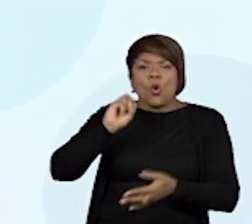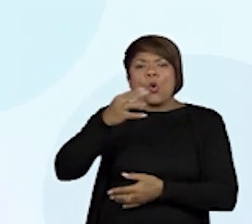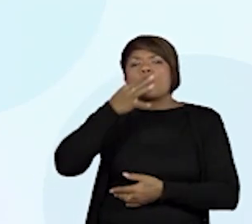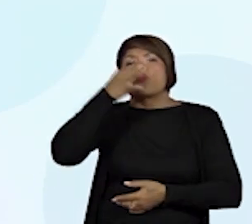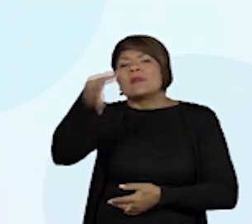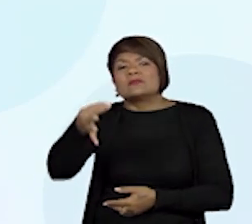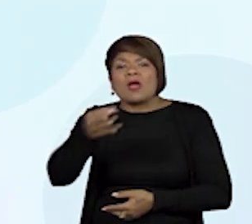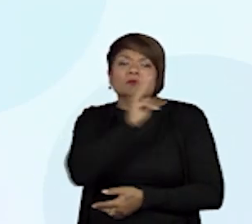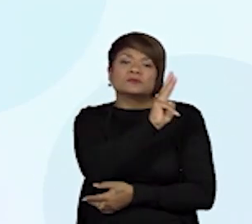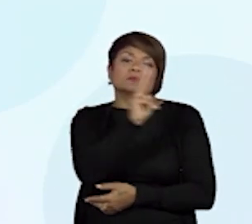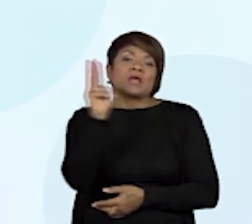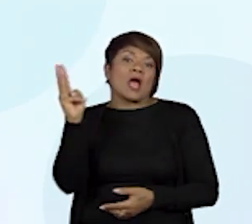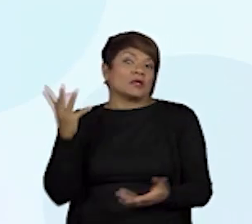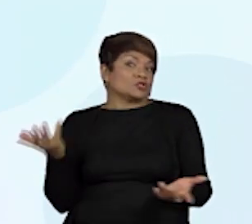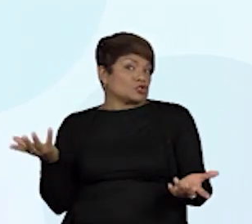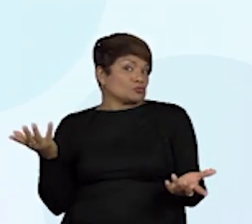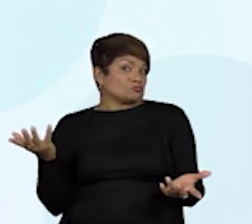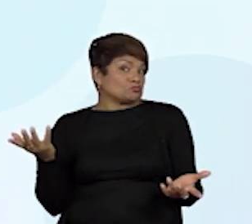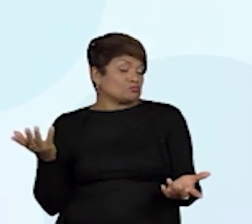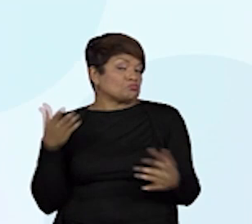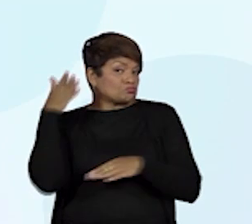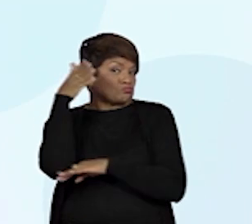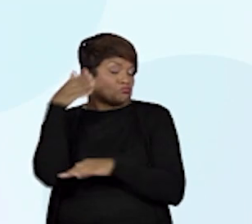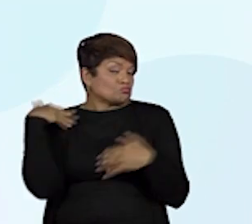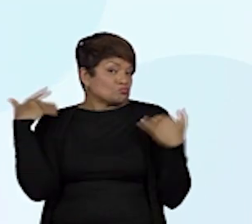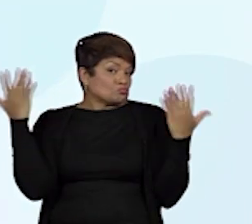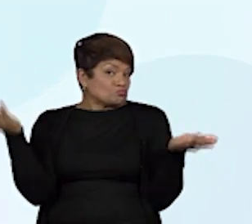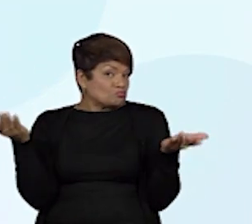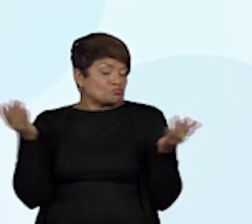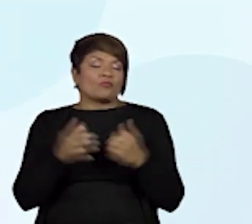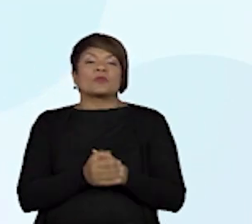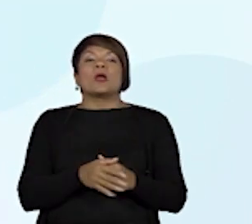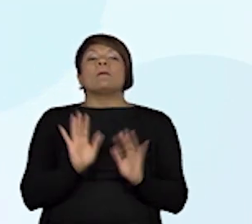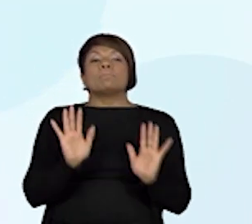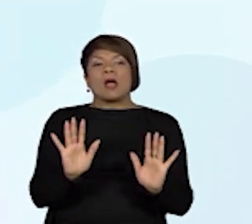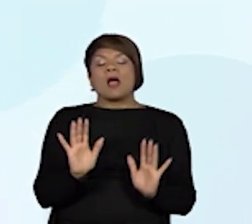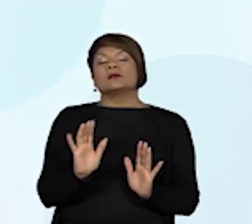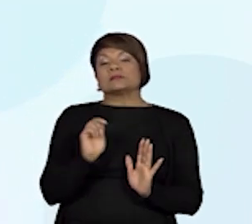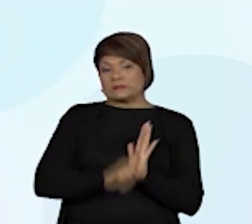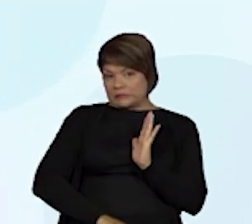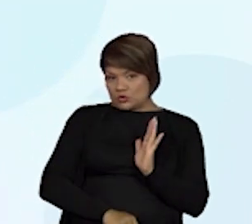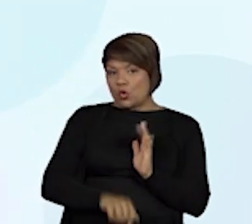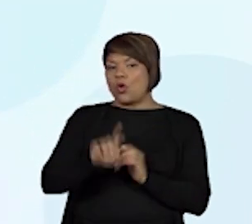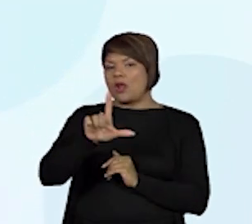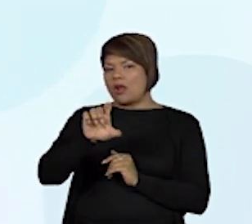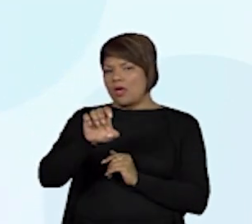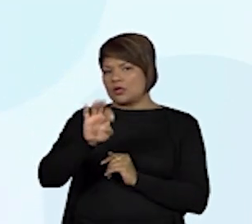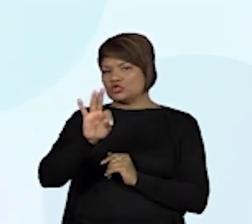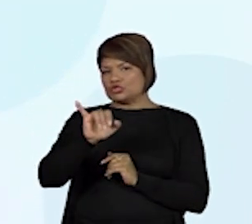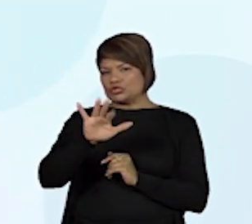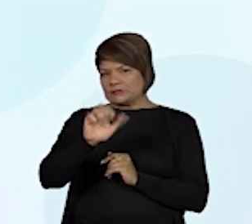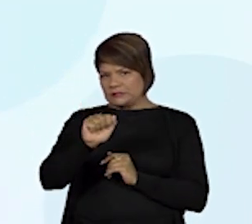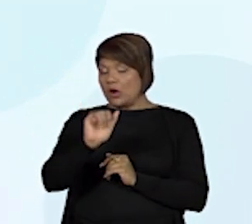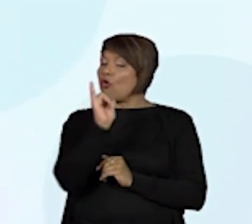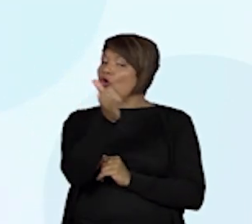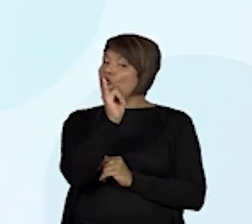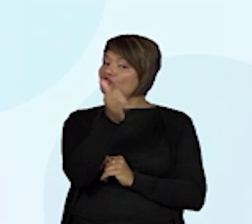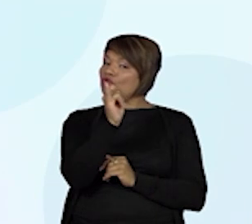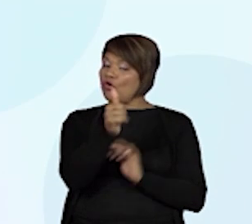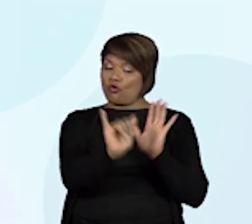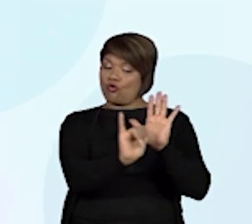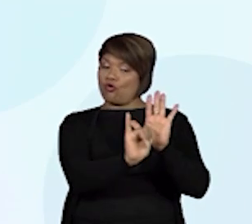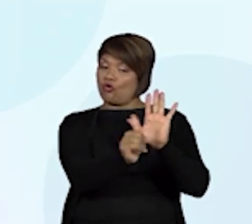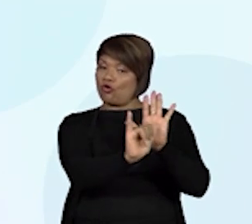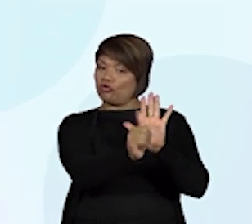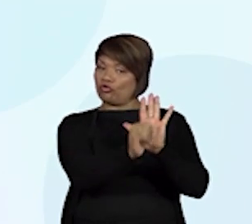no site do hotel. Porém, a Letícia, que é quem assina, está relatando como